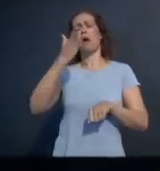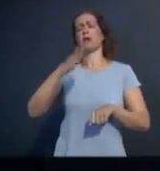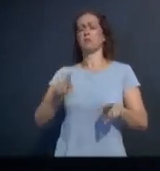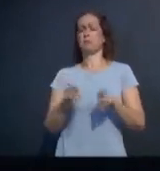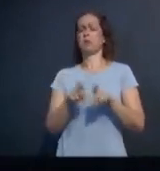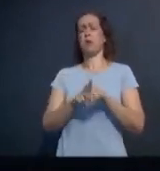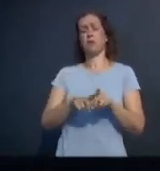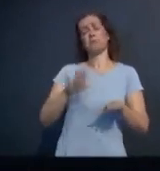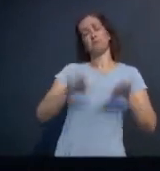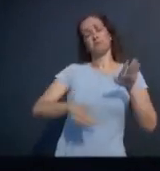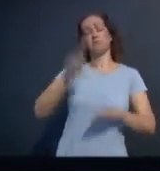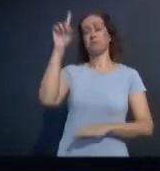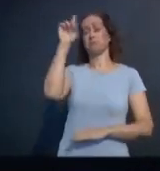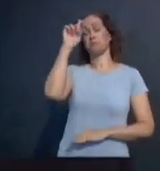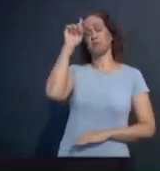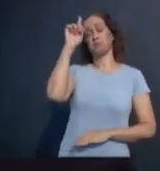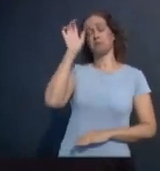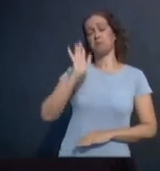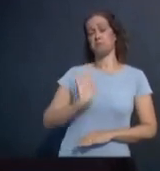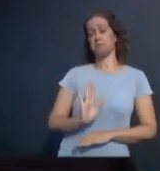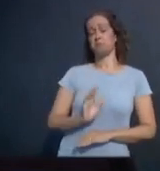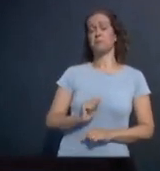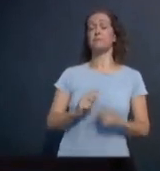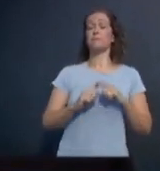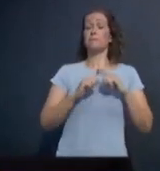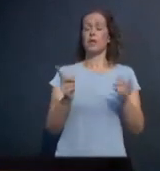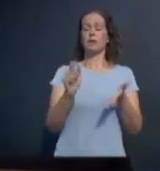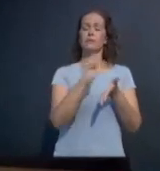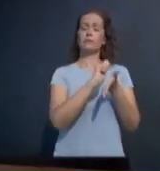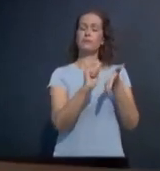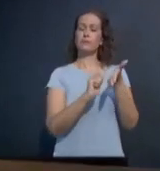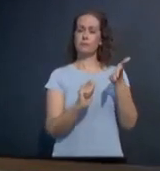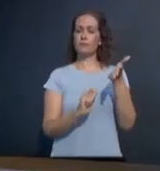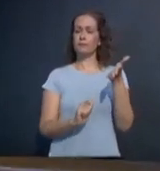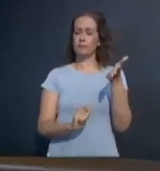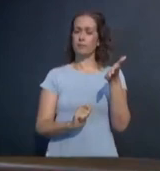todos os dias. Mas o que foi escrito aqui,